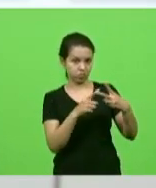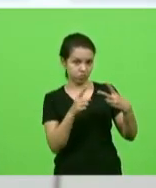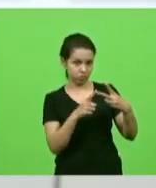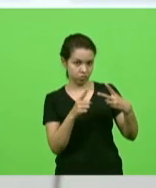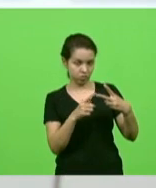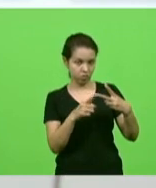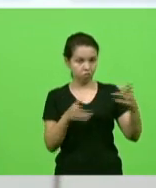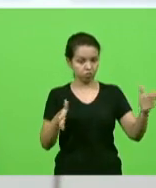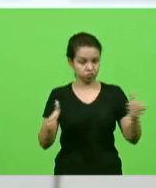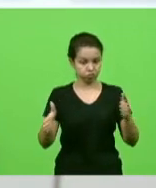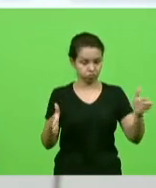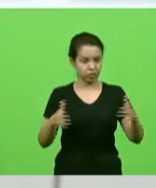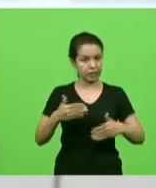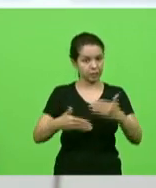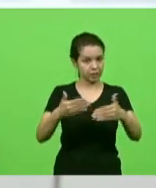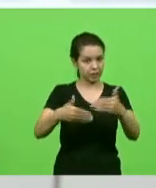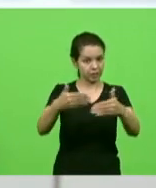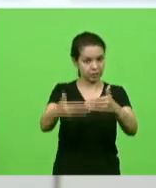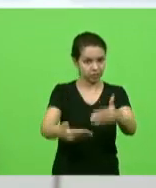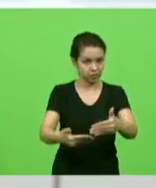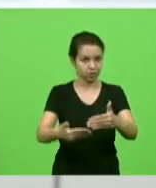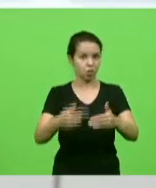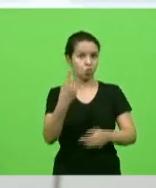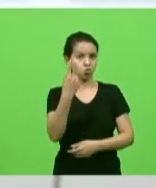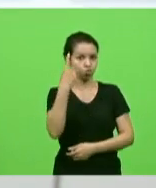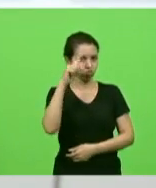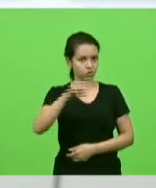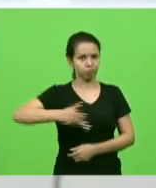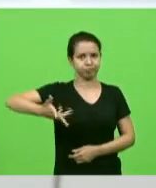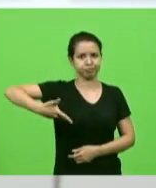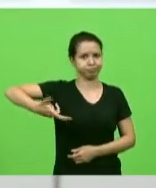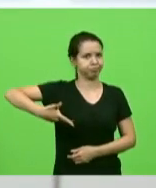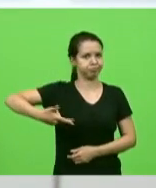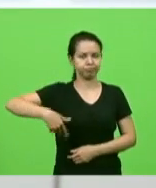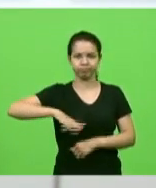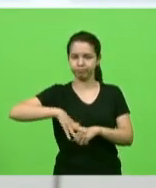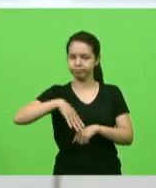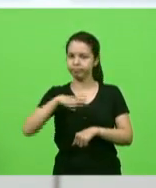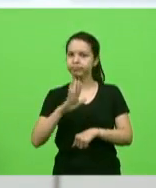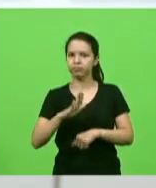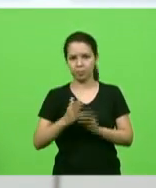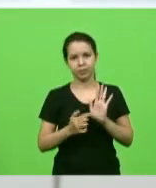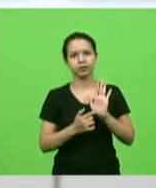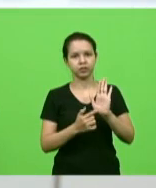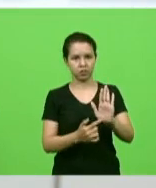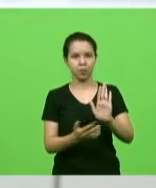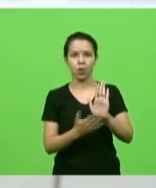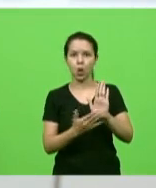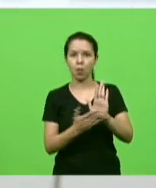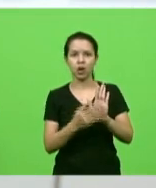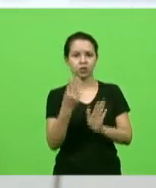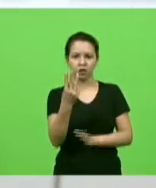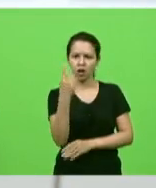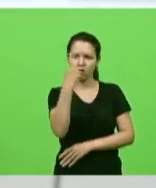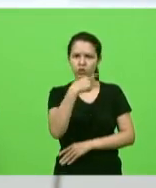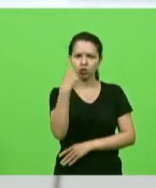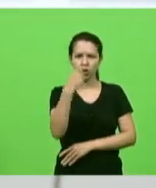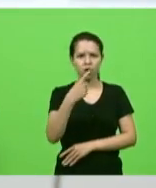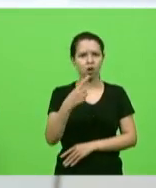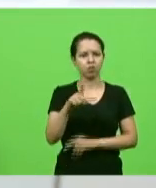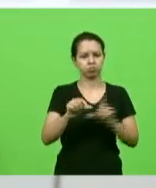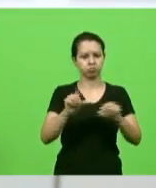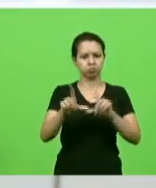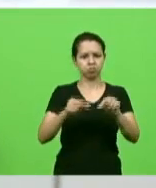tramitação do processo para aproximadamente um dia para apresentação de proposta e em torno de três horas para a